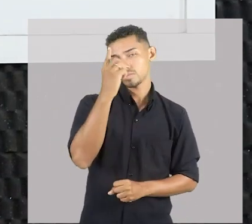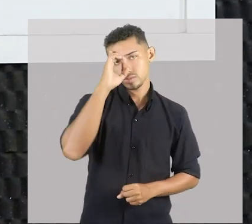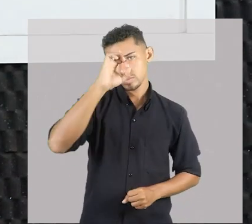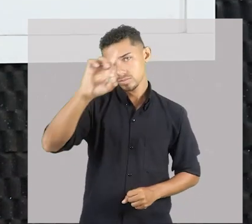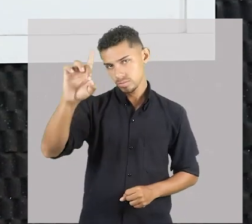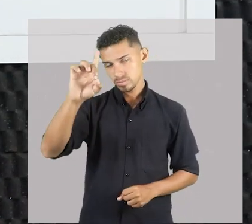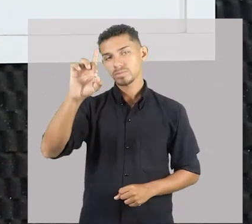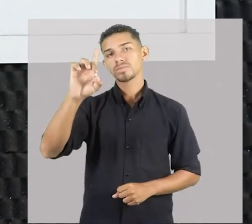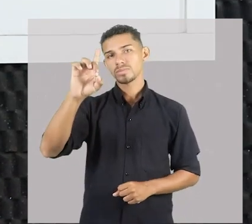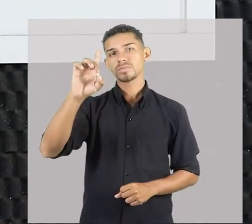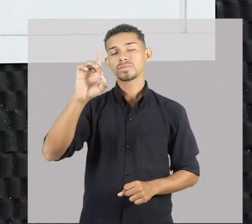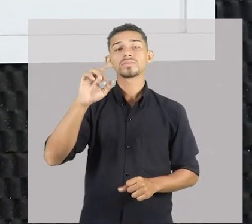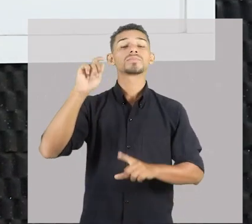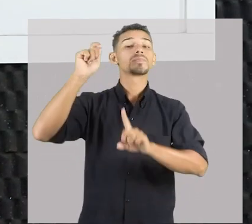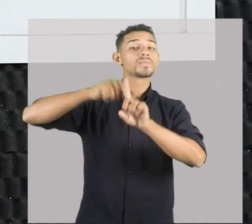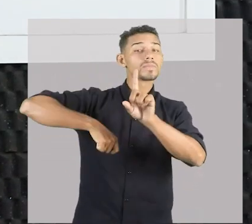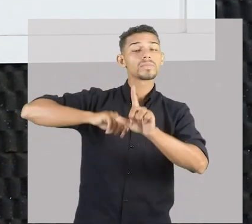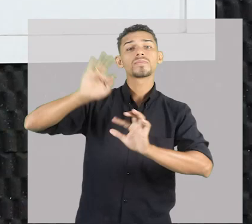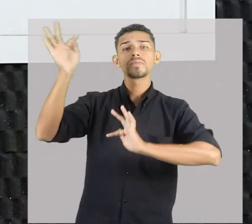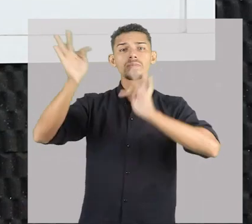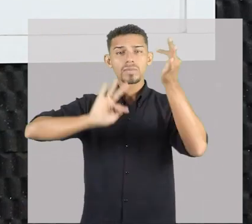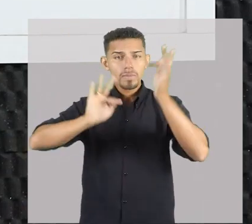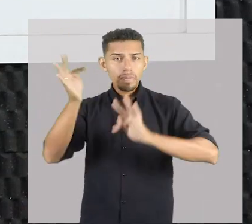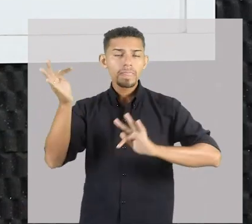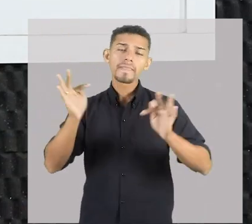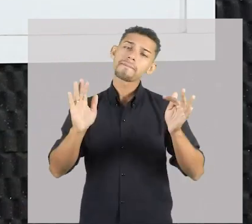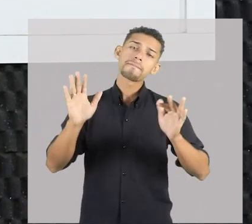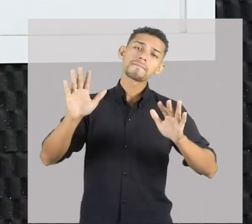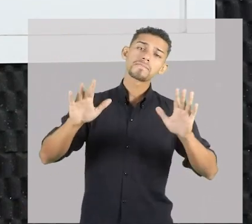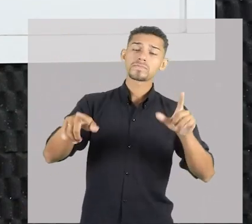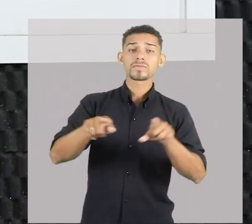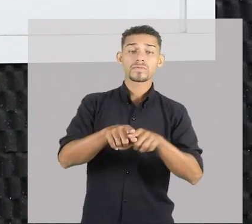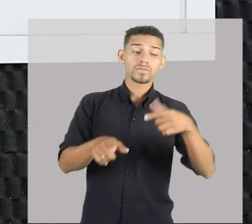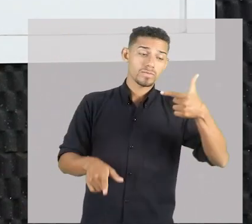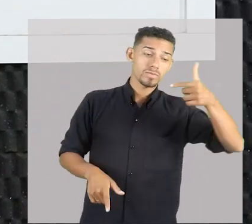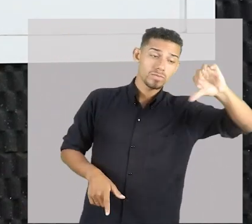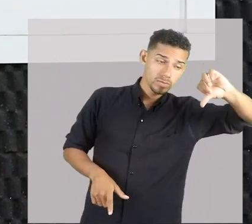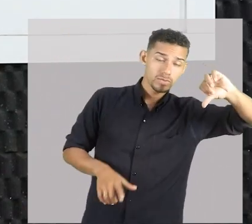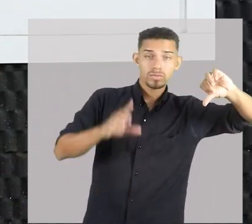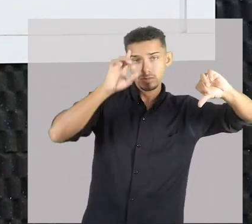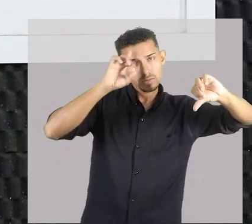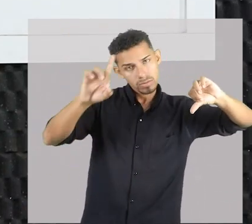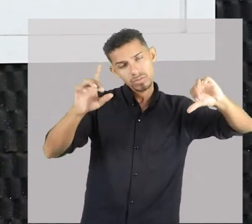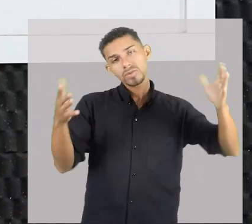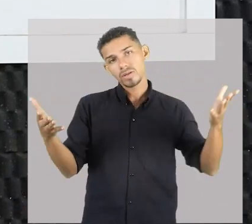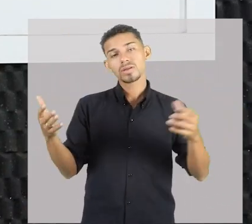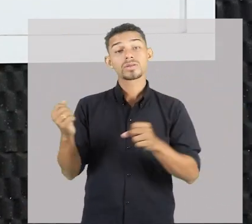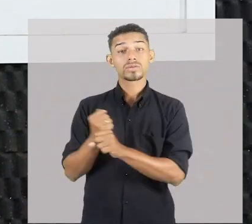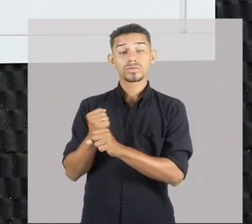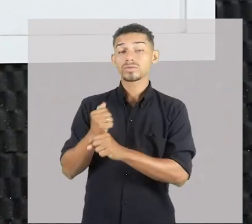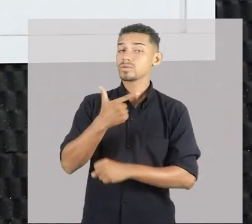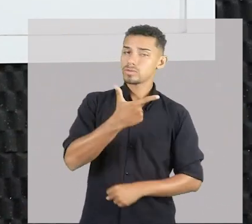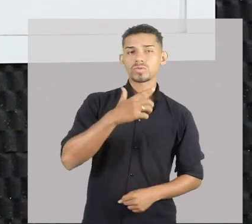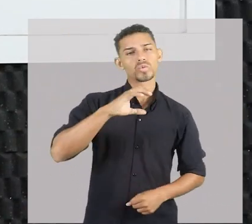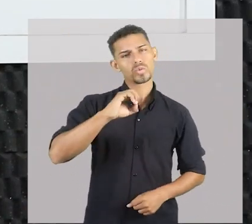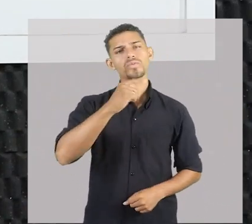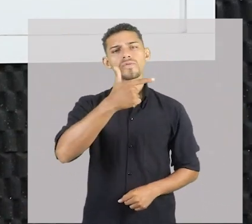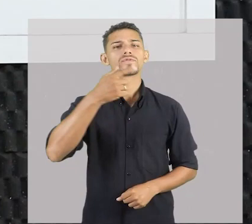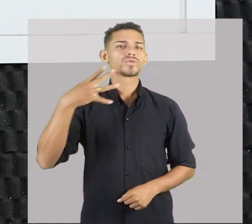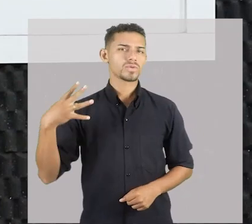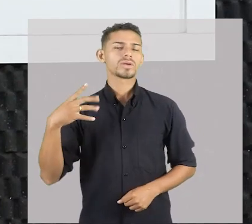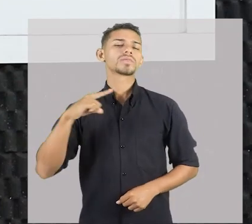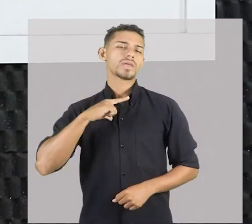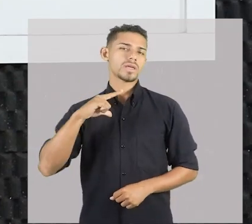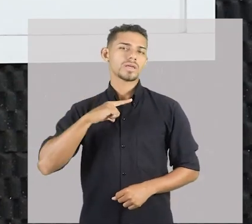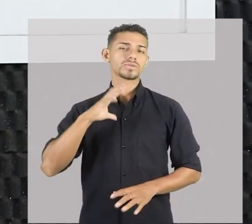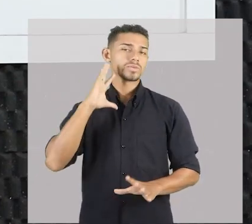são os anos bissextos, tá? O mês de fevereiro vai ter 29 dias, que inclusive em 2024, o mês de fevereiro